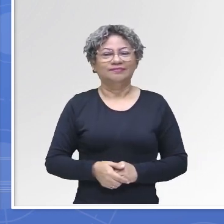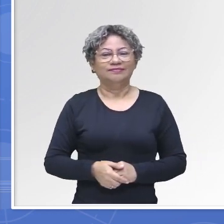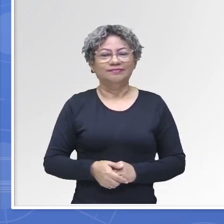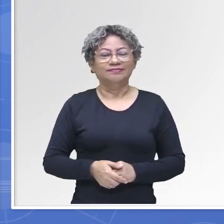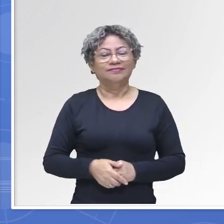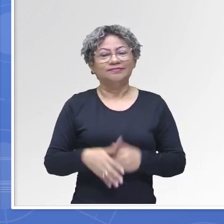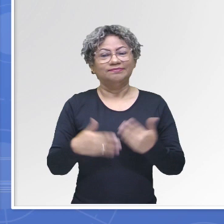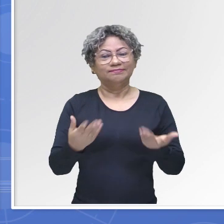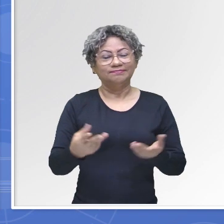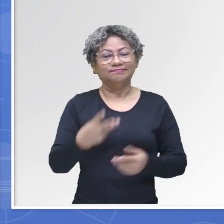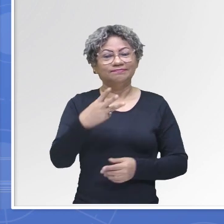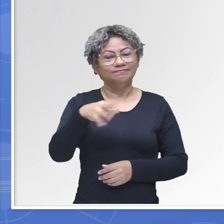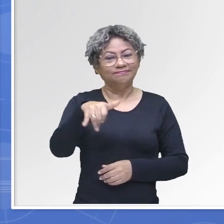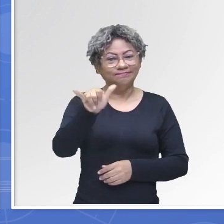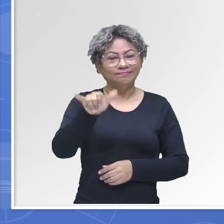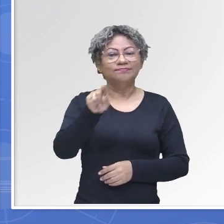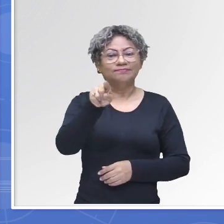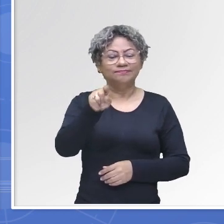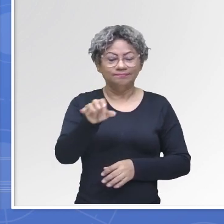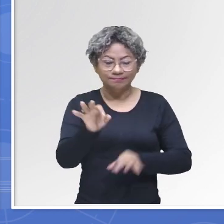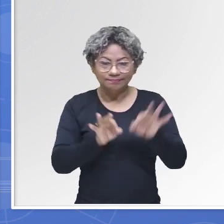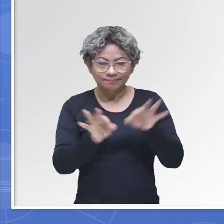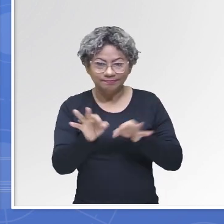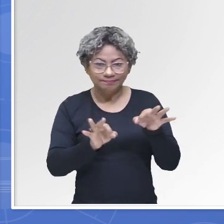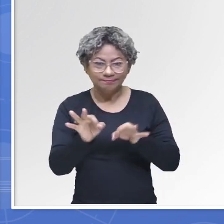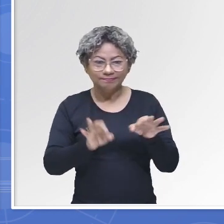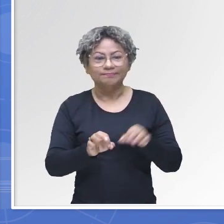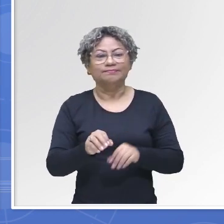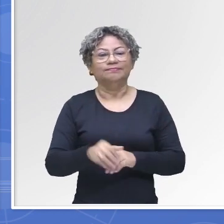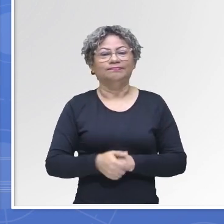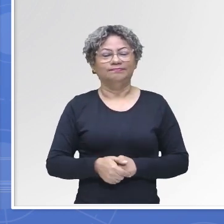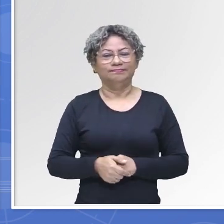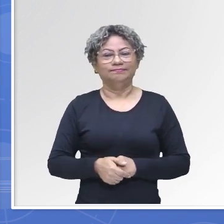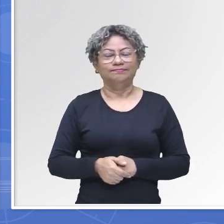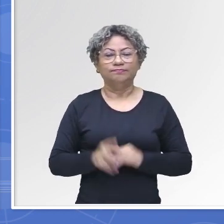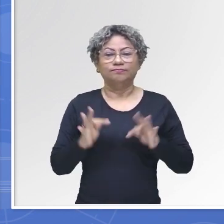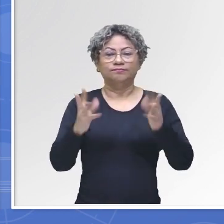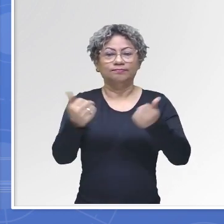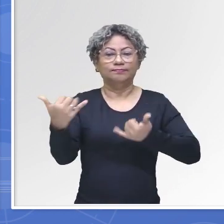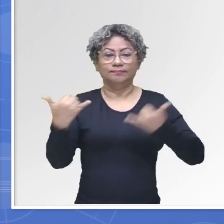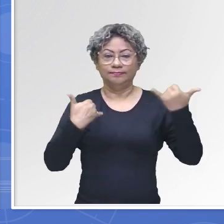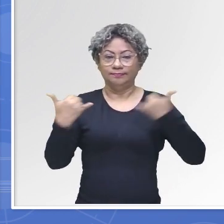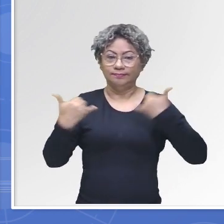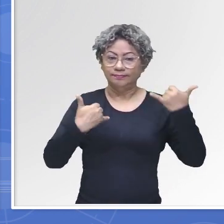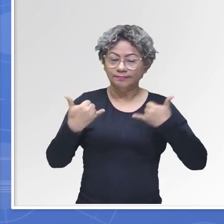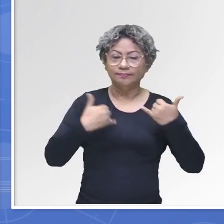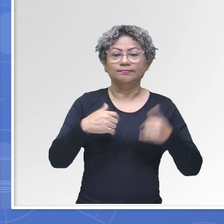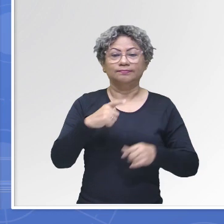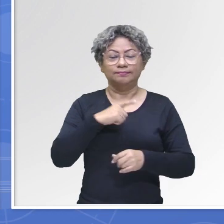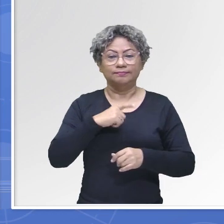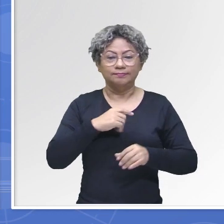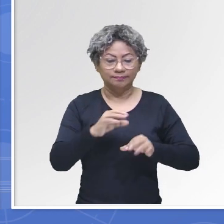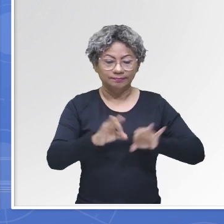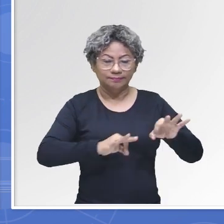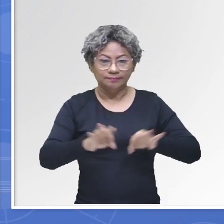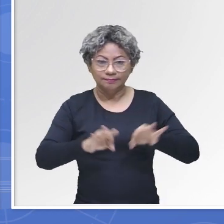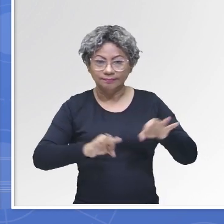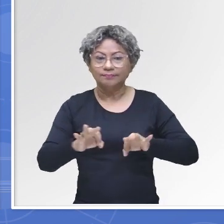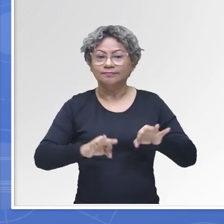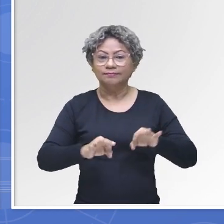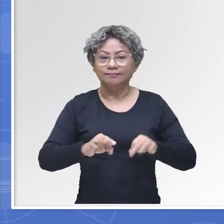3Y. O que você vai fazer? Vai pegar essa equação aqui, x mais y igual